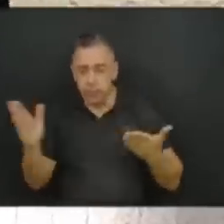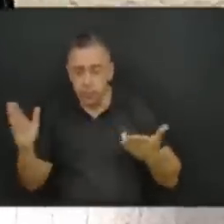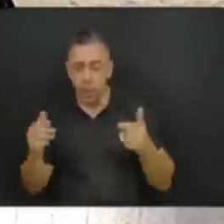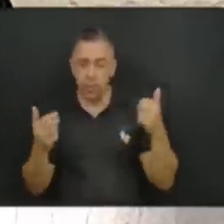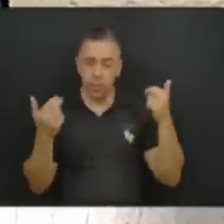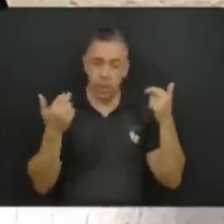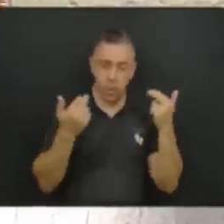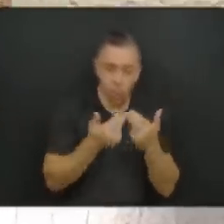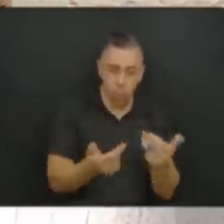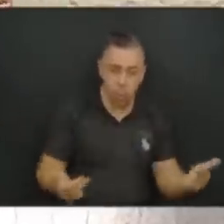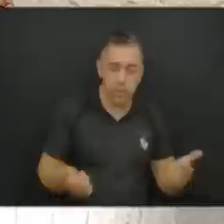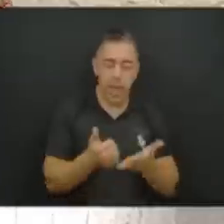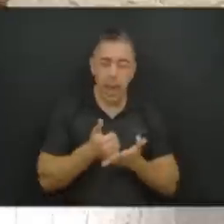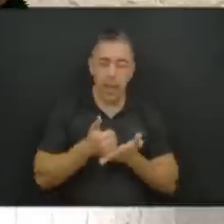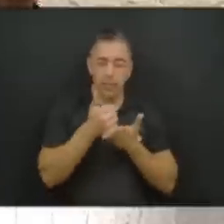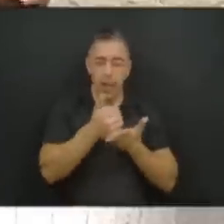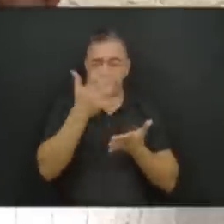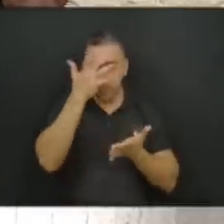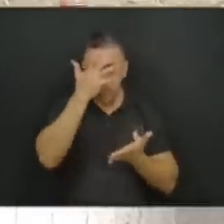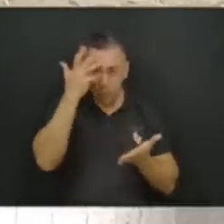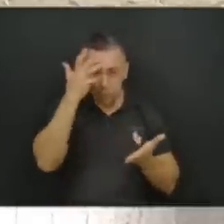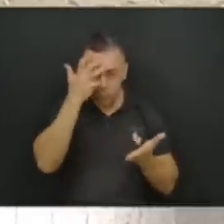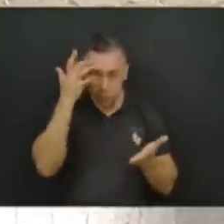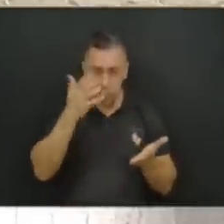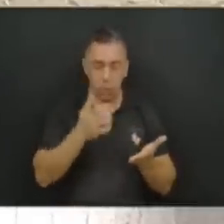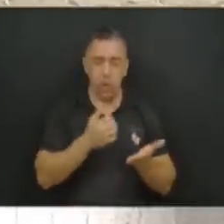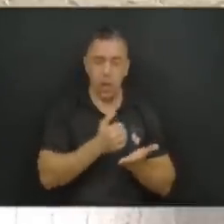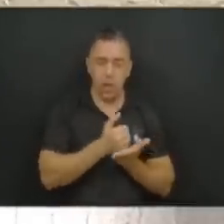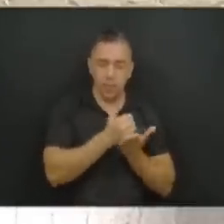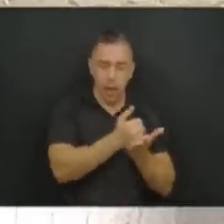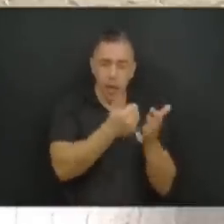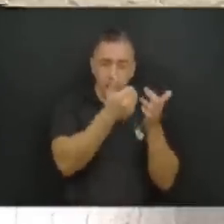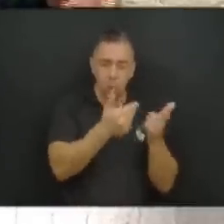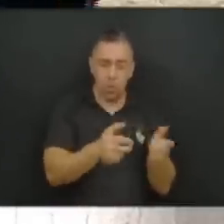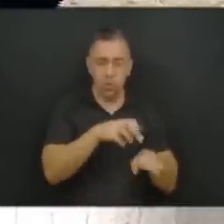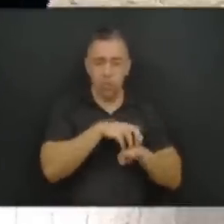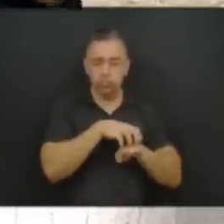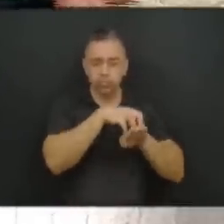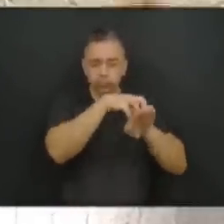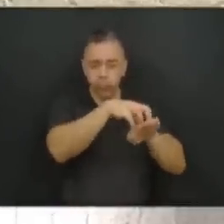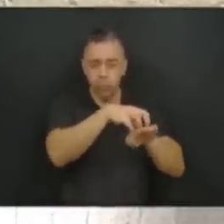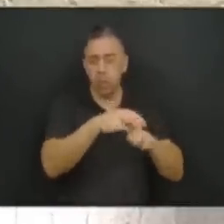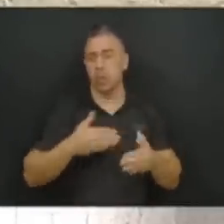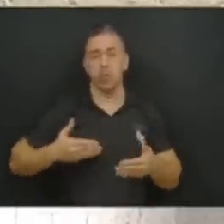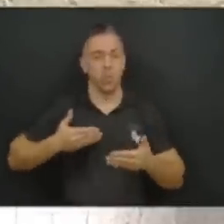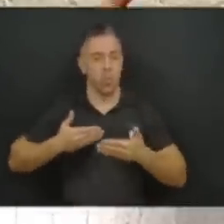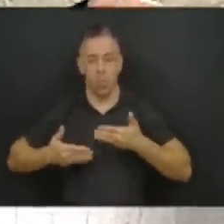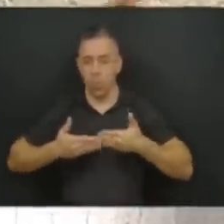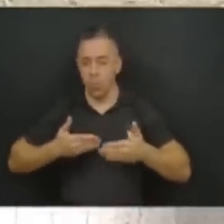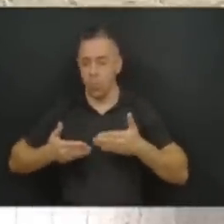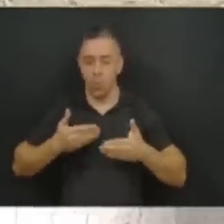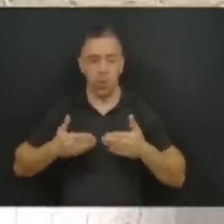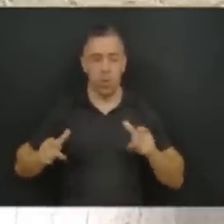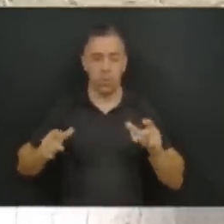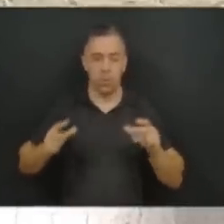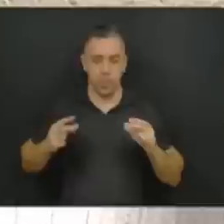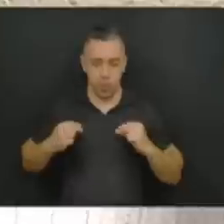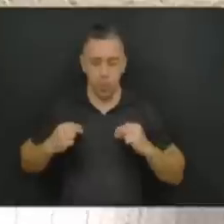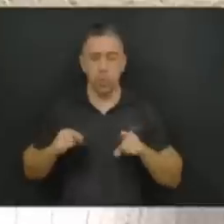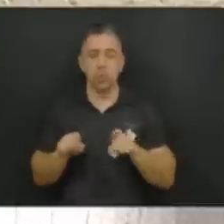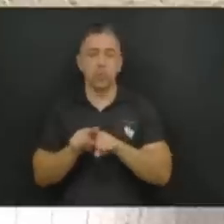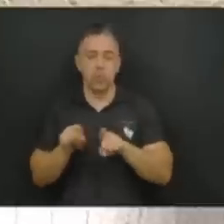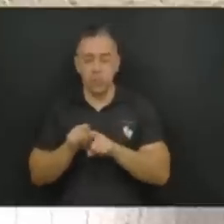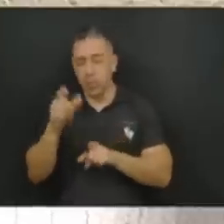é transportar pessoas e transportar carga Isto pode ser qualquer piloto inclusive o